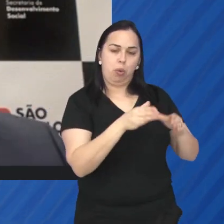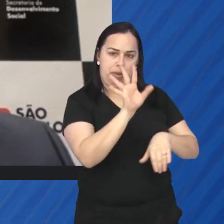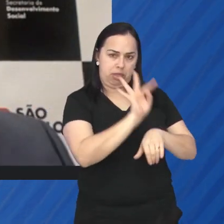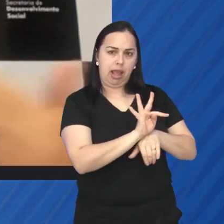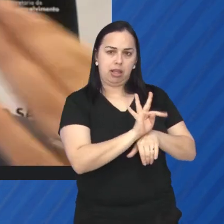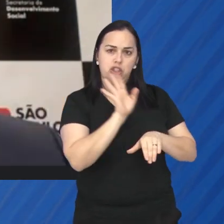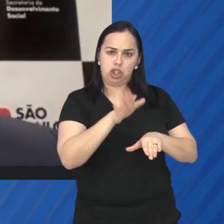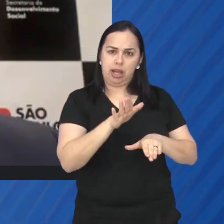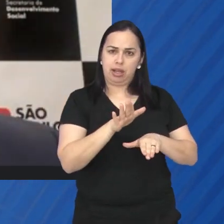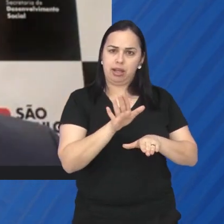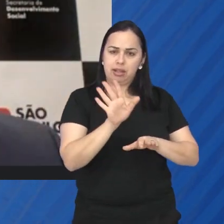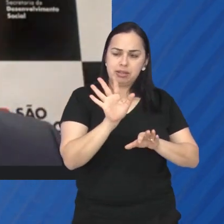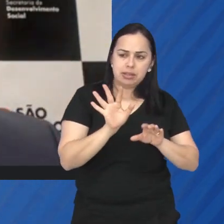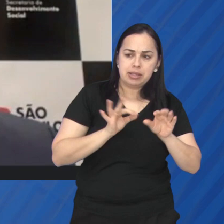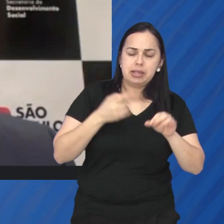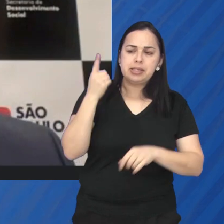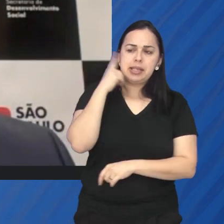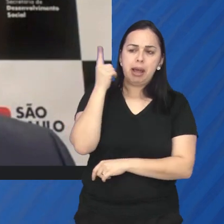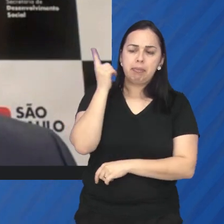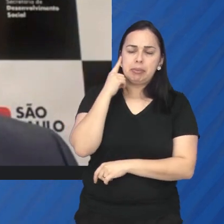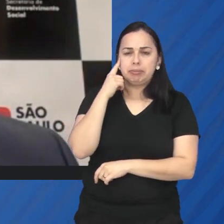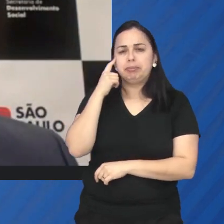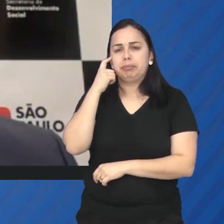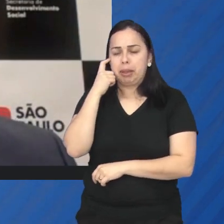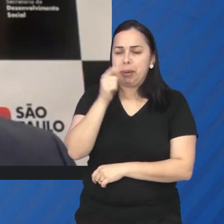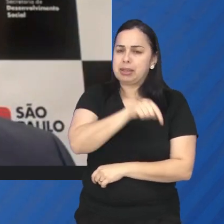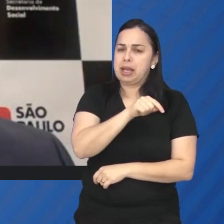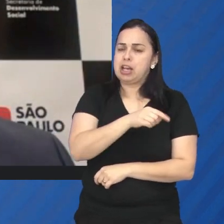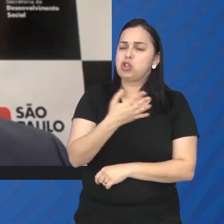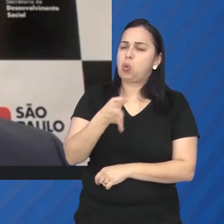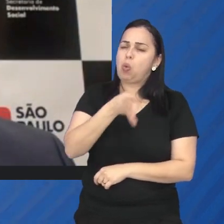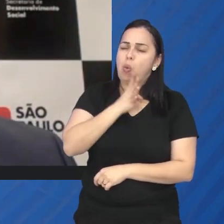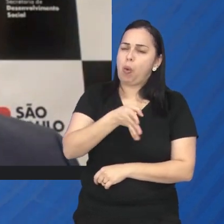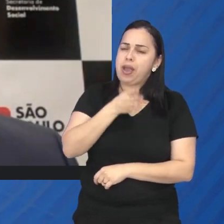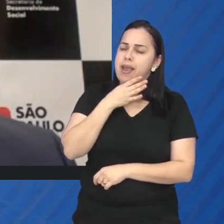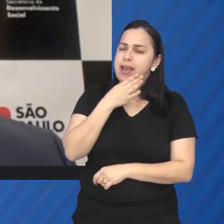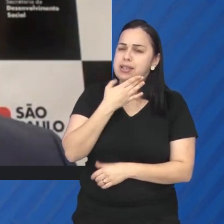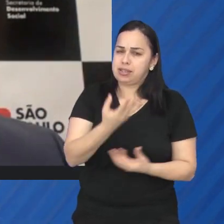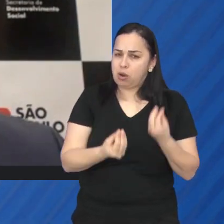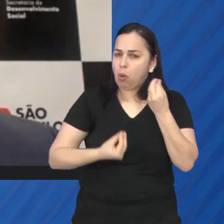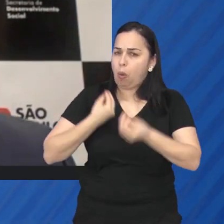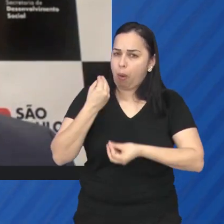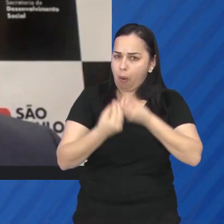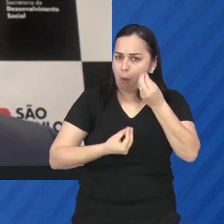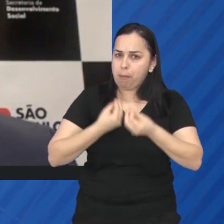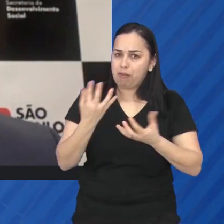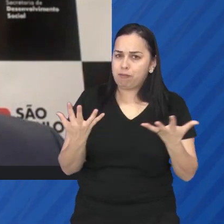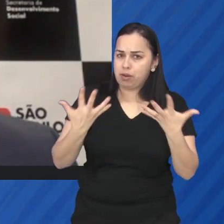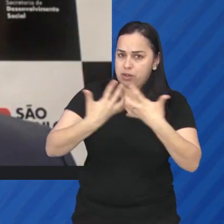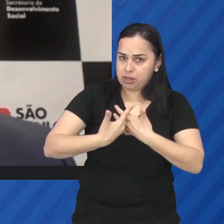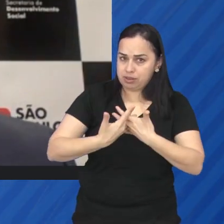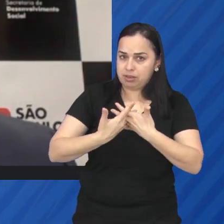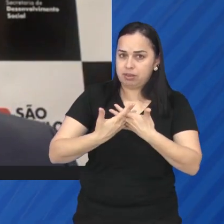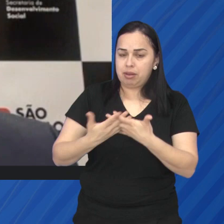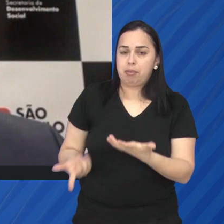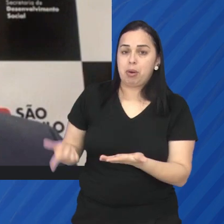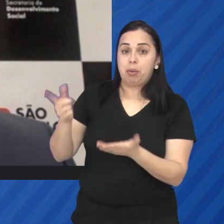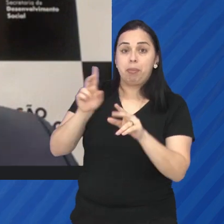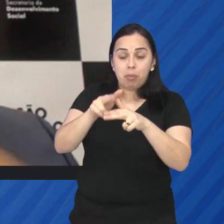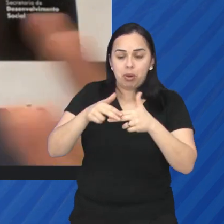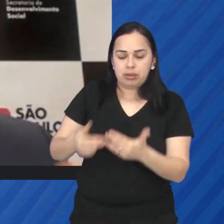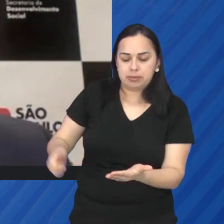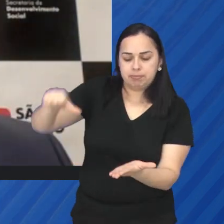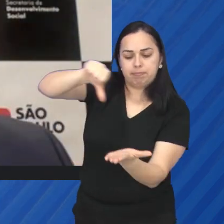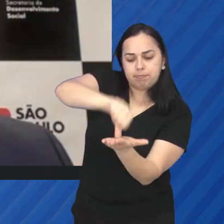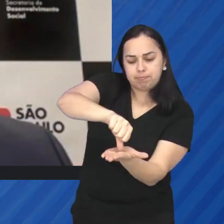vulnerabilidade, e nós temos os técnicos da nossa Coordenadoria de Segurança Alimentar, que eles sim conhecem mais na prática,